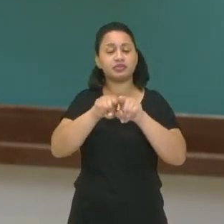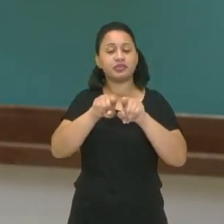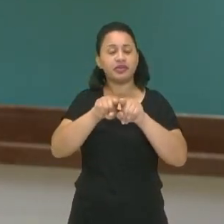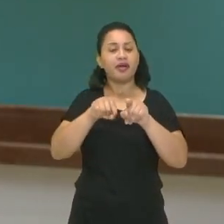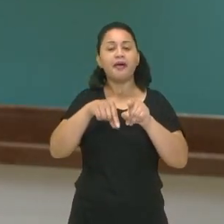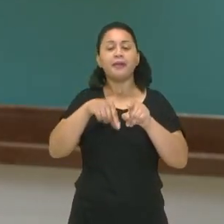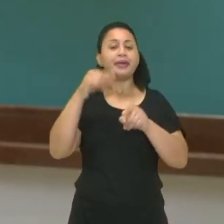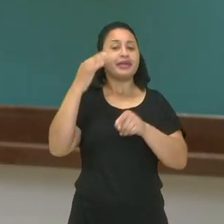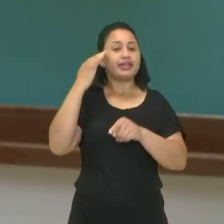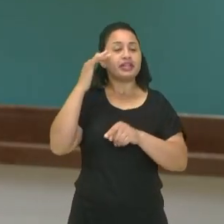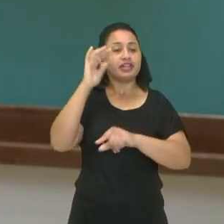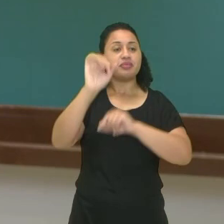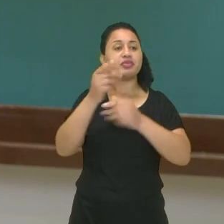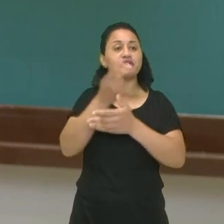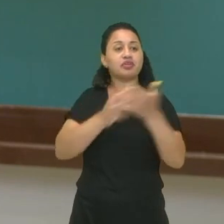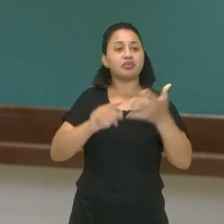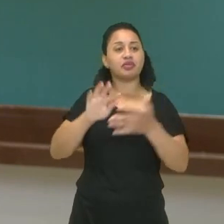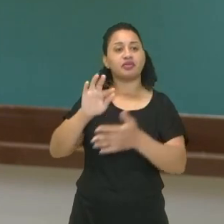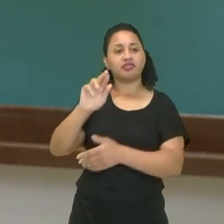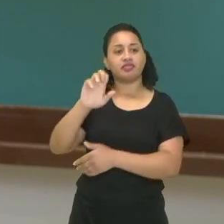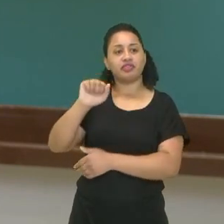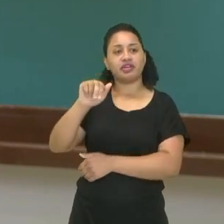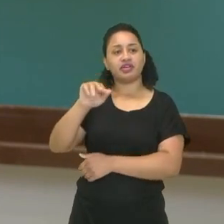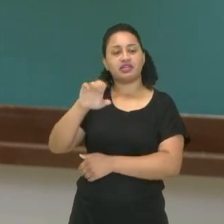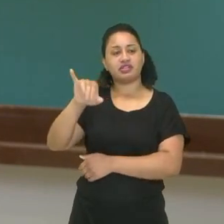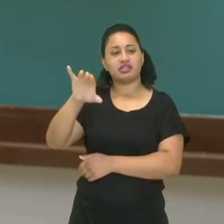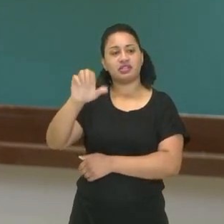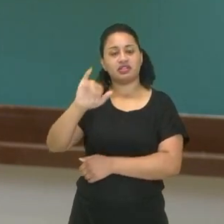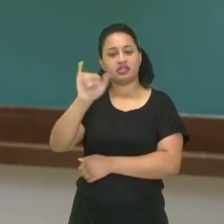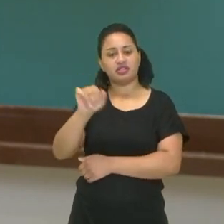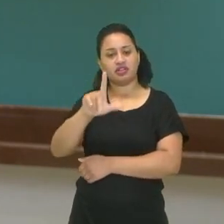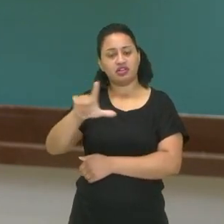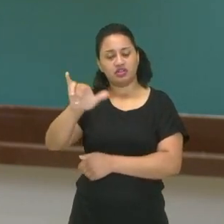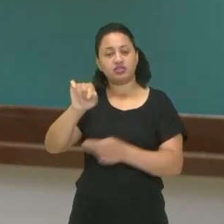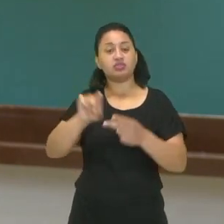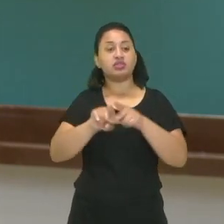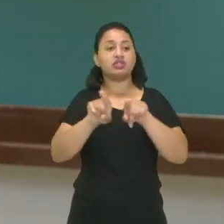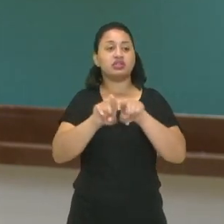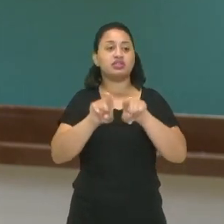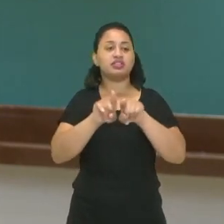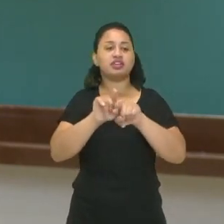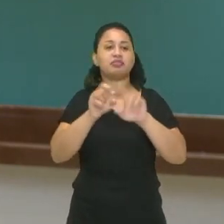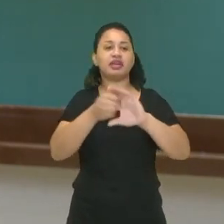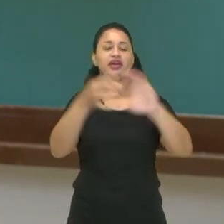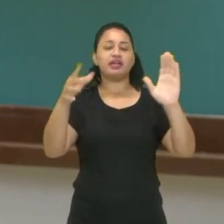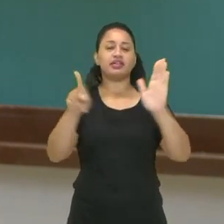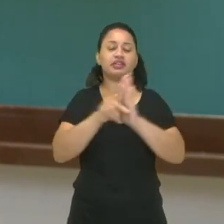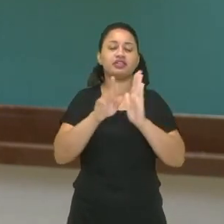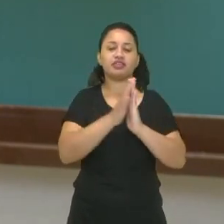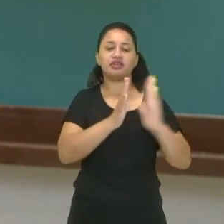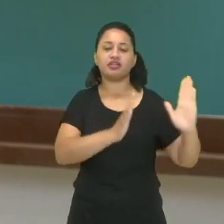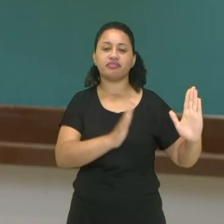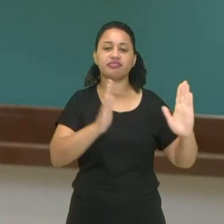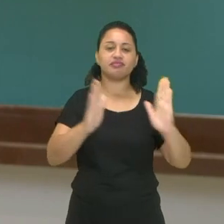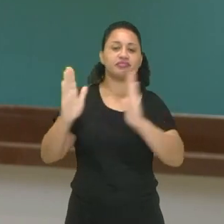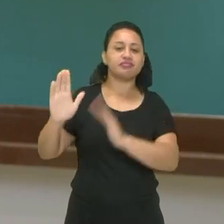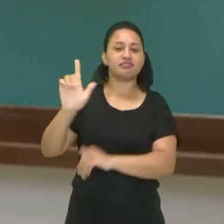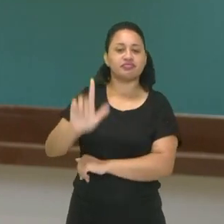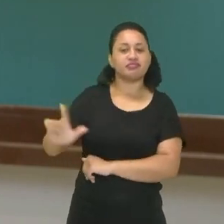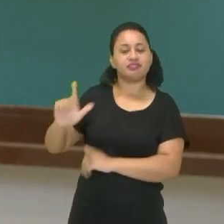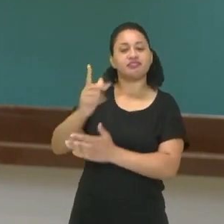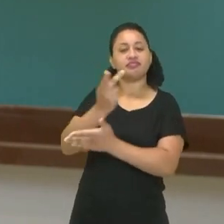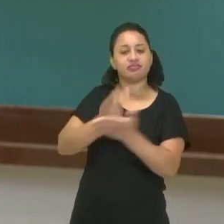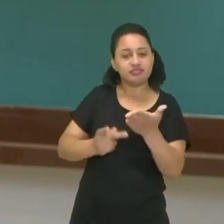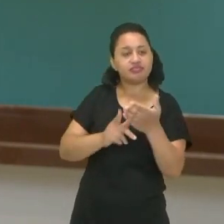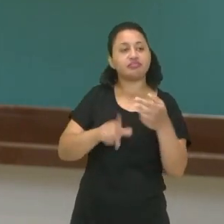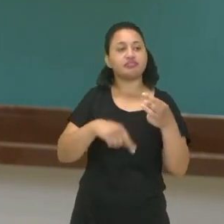Francisca Júlia, identificamos características de escolas literárias em poemas, então do romantismo, do parnasianismo, do